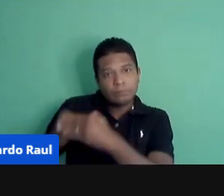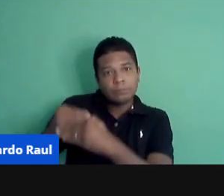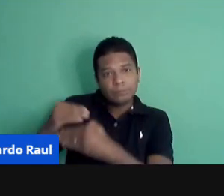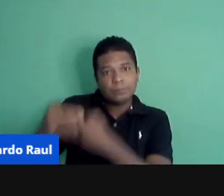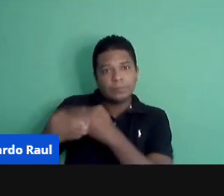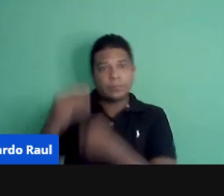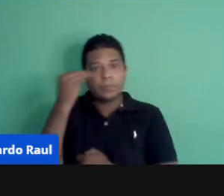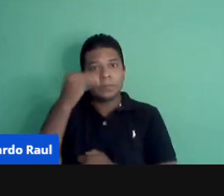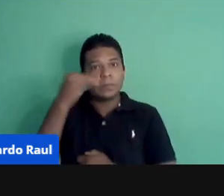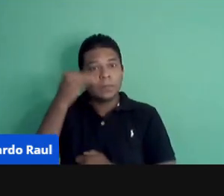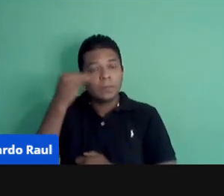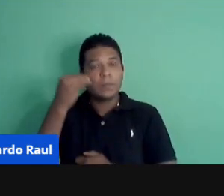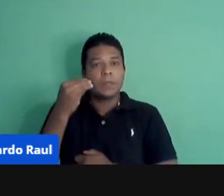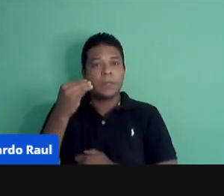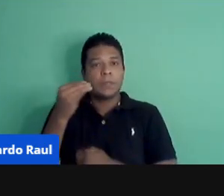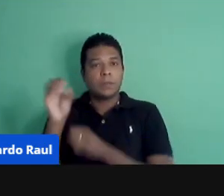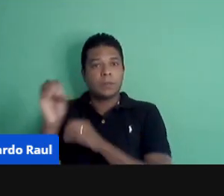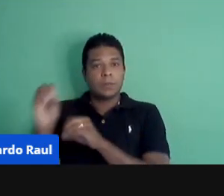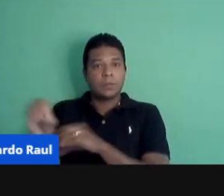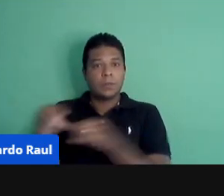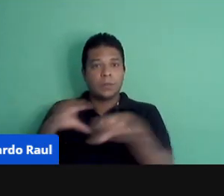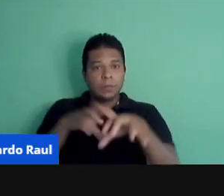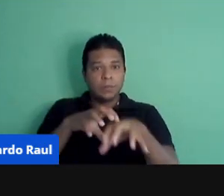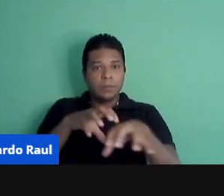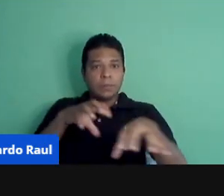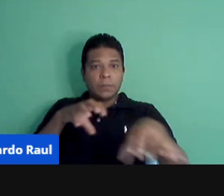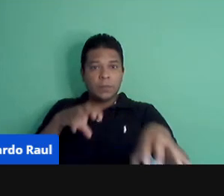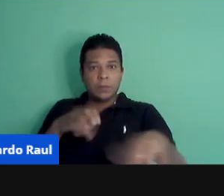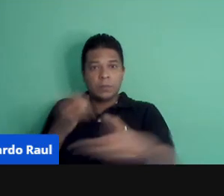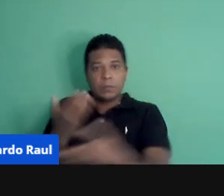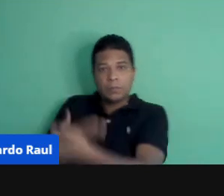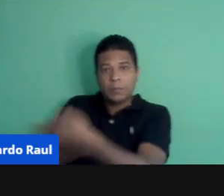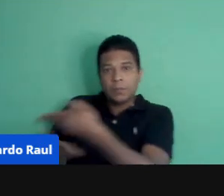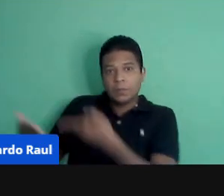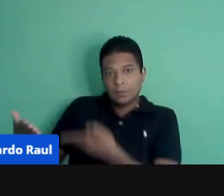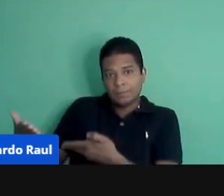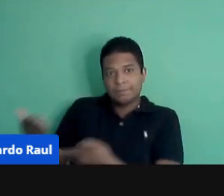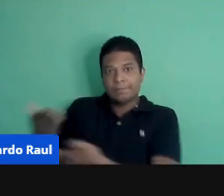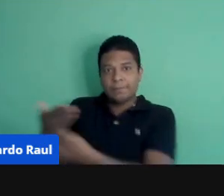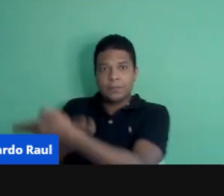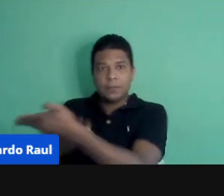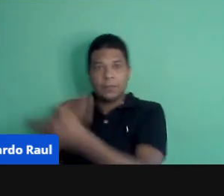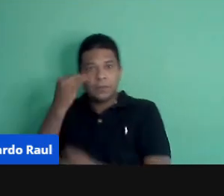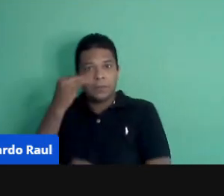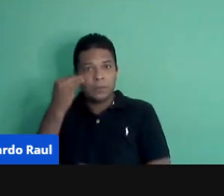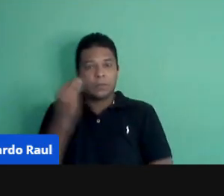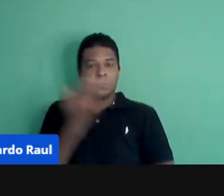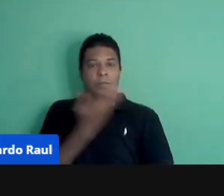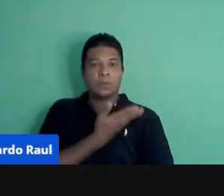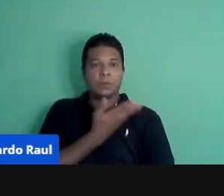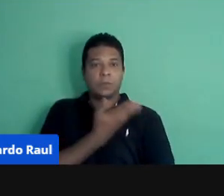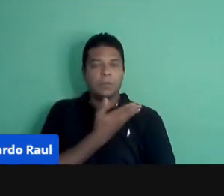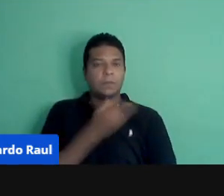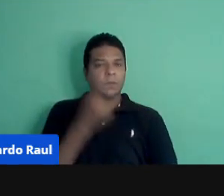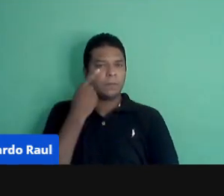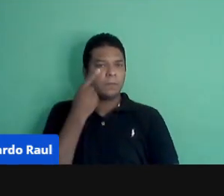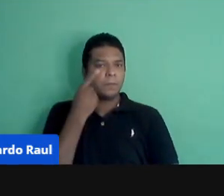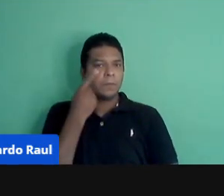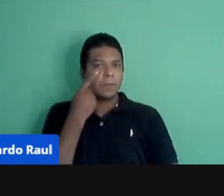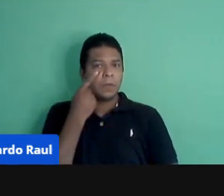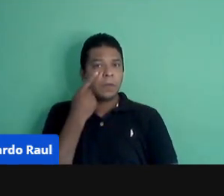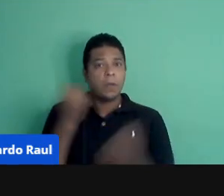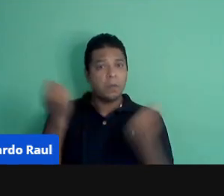de ensino remoto, também com trocas de experiência com outros colegas, e pude notar, por exemplo, que é possível